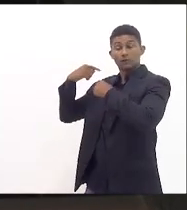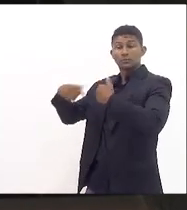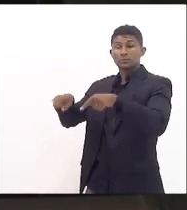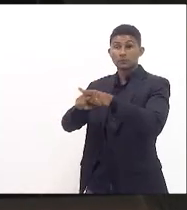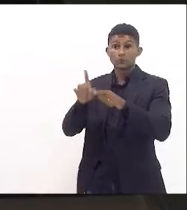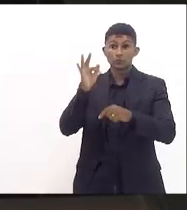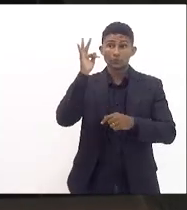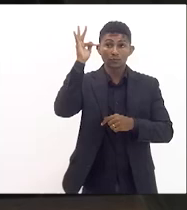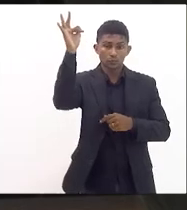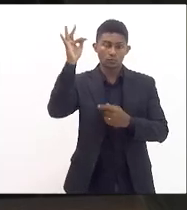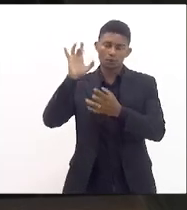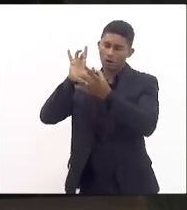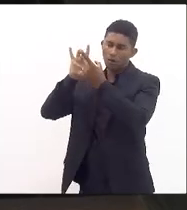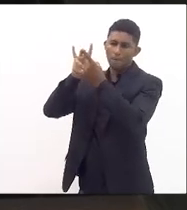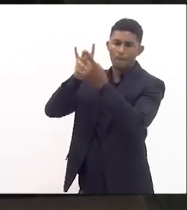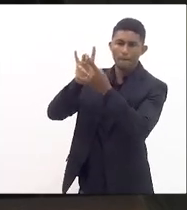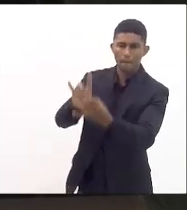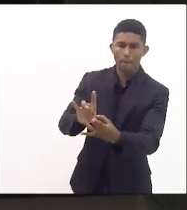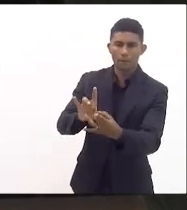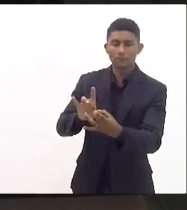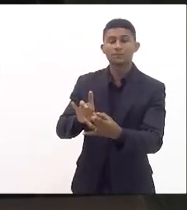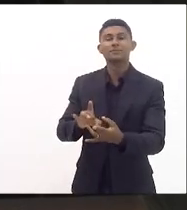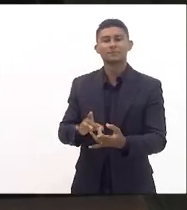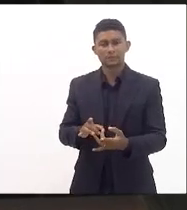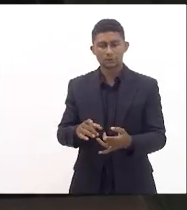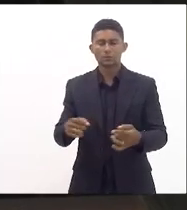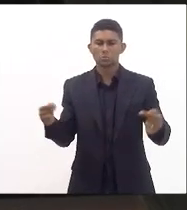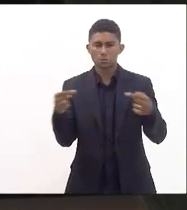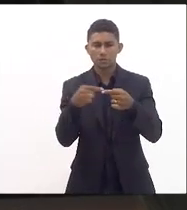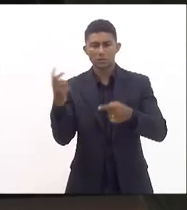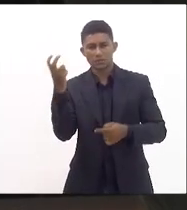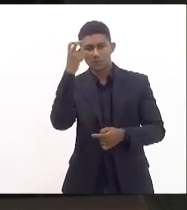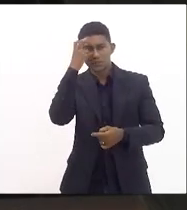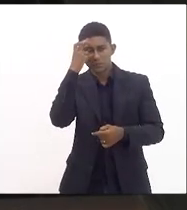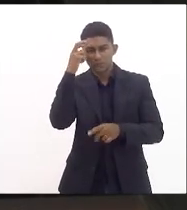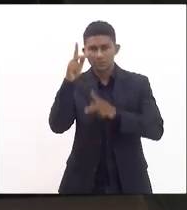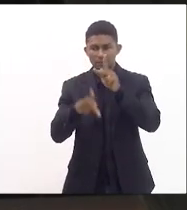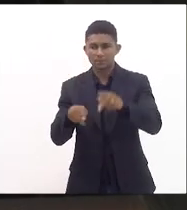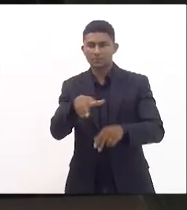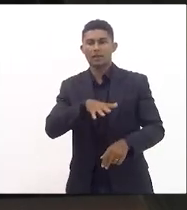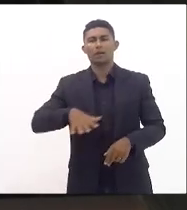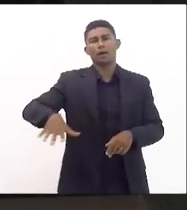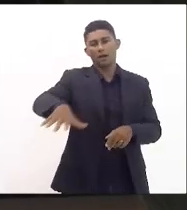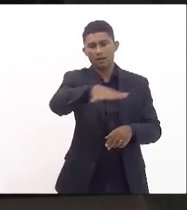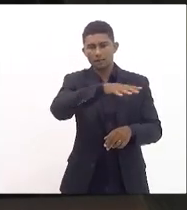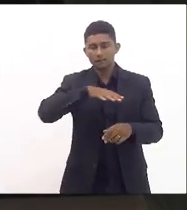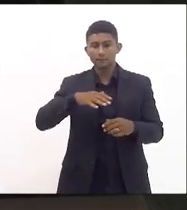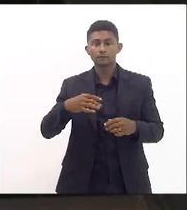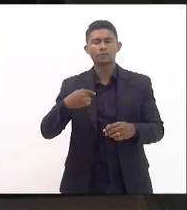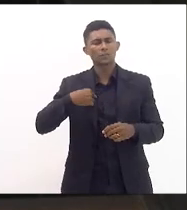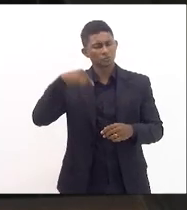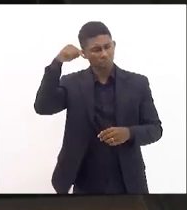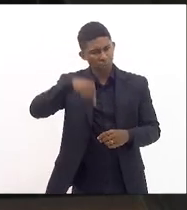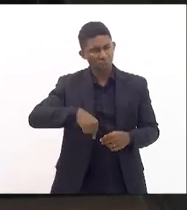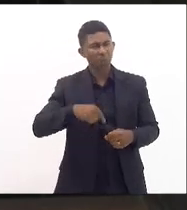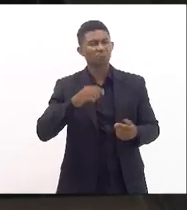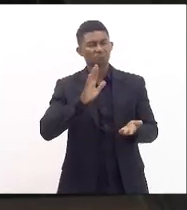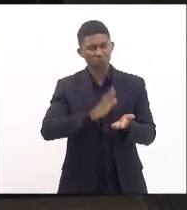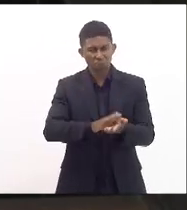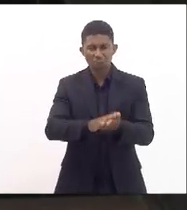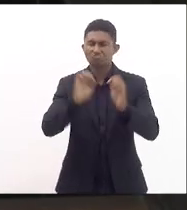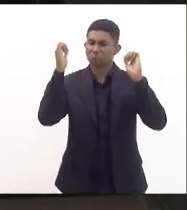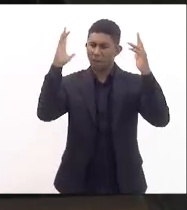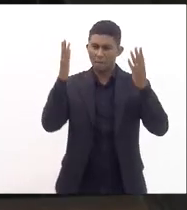futuro, e permeando esse elo com a cultura popular. Quero parabenizar as escolas que